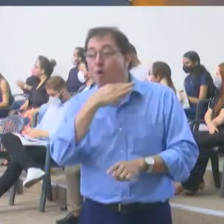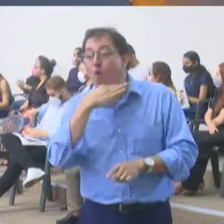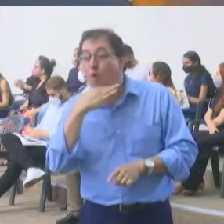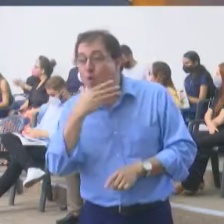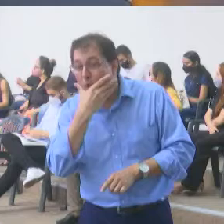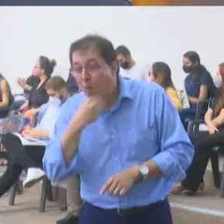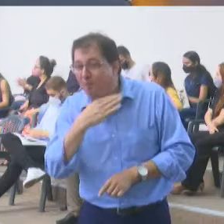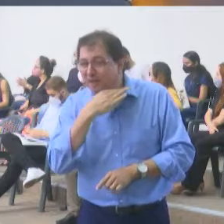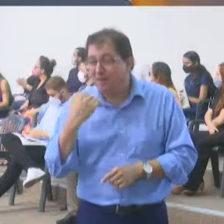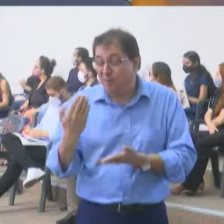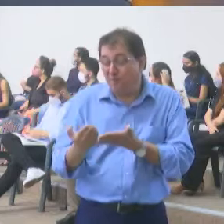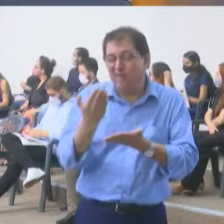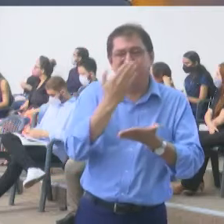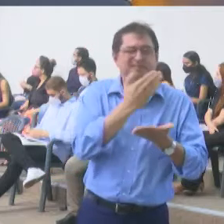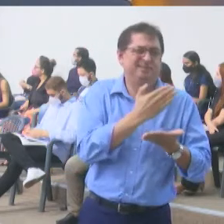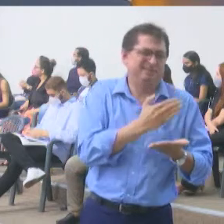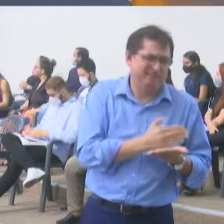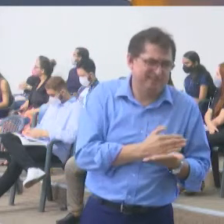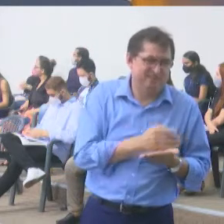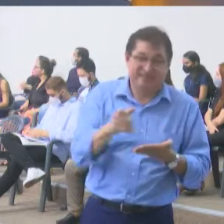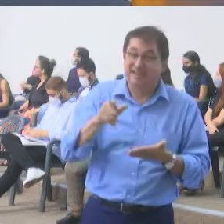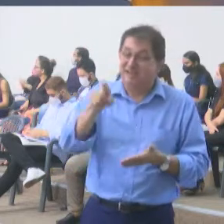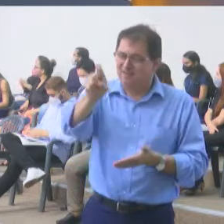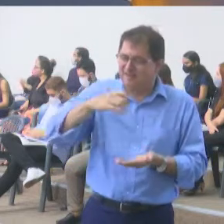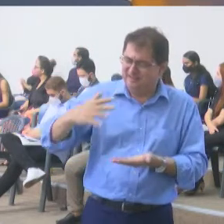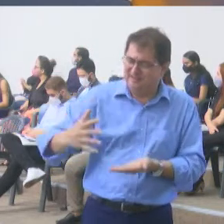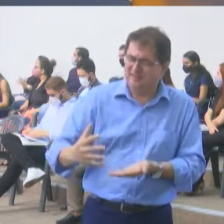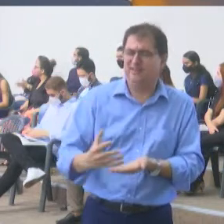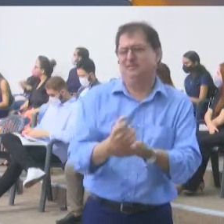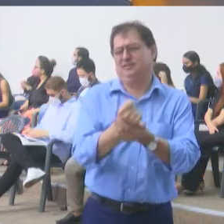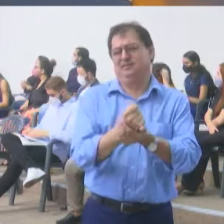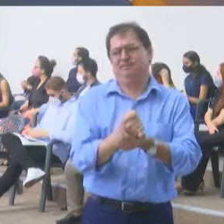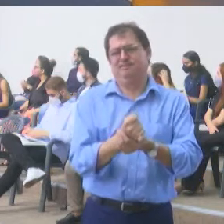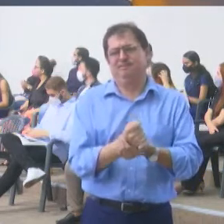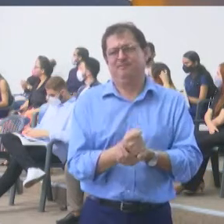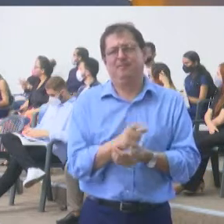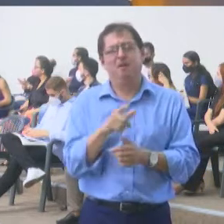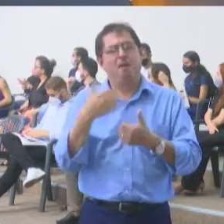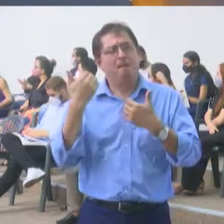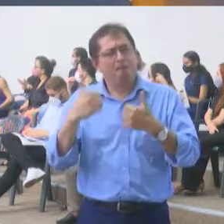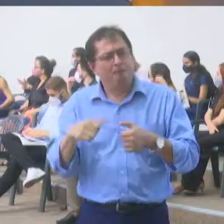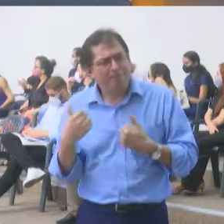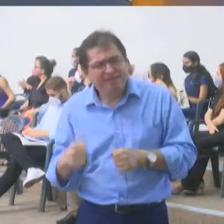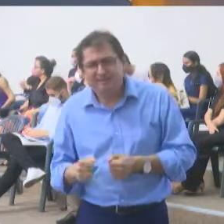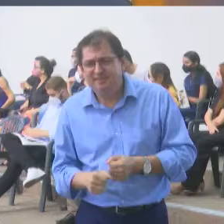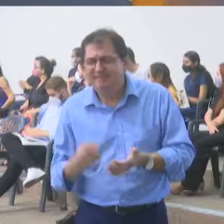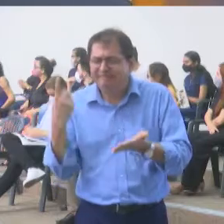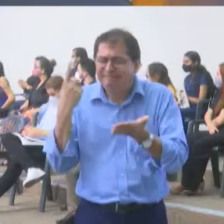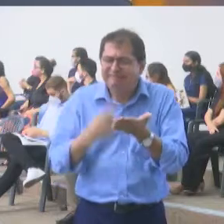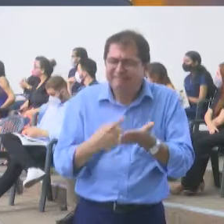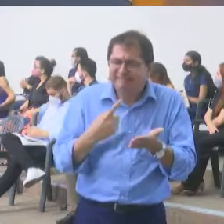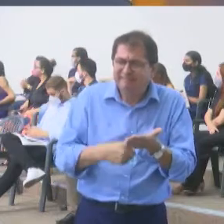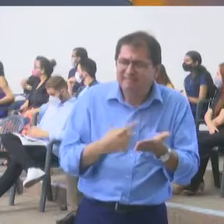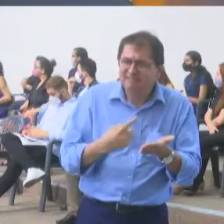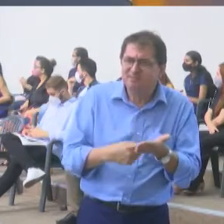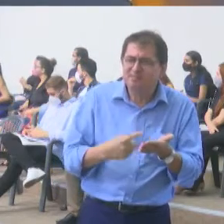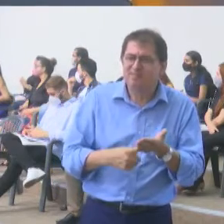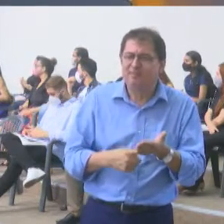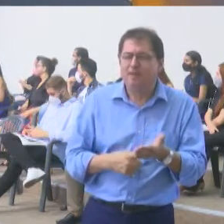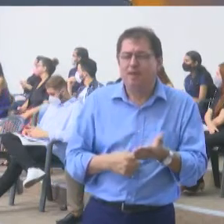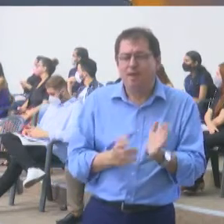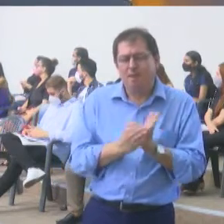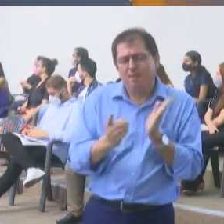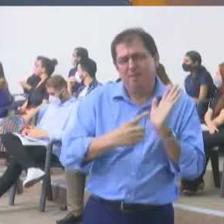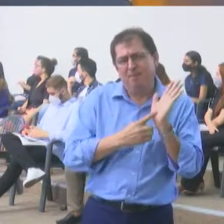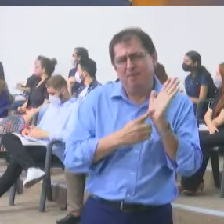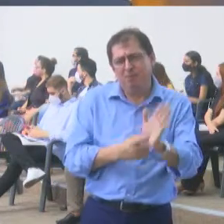com a família levar essa herança. Então você, como resgatador, precisa exercer isso. E a Bíblia diz que o sumano, que o fulano de tal, que